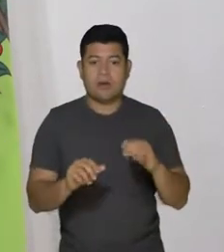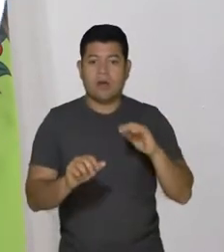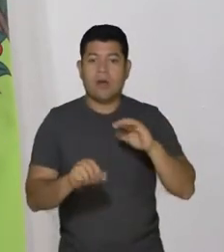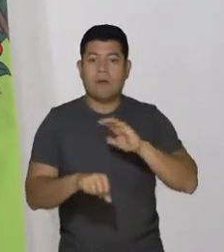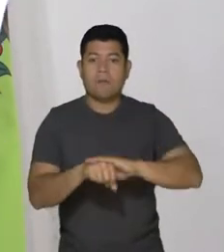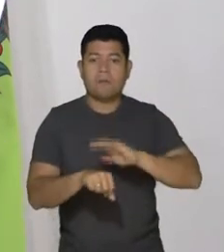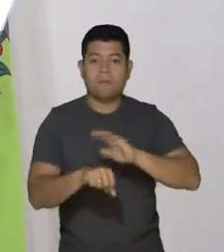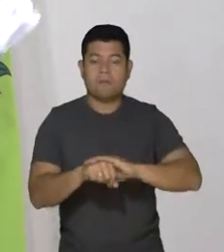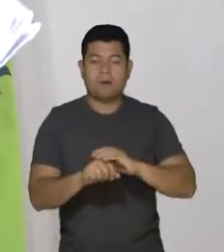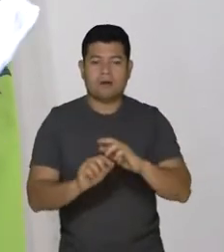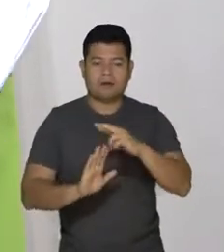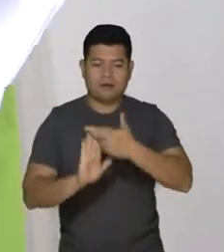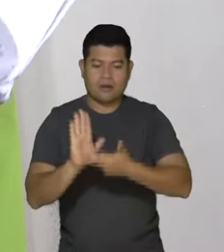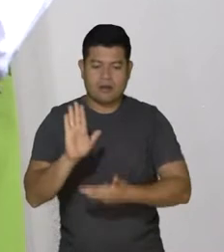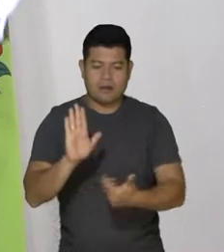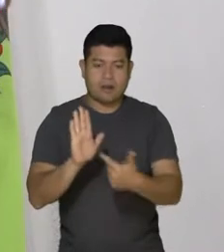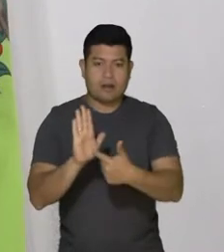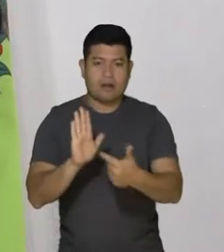assinado